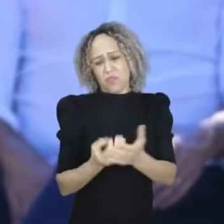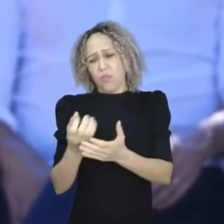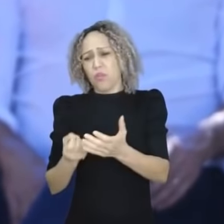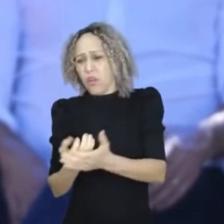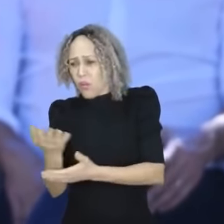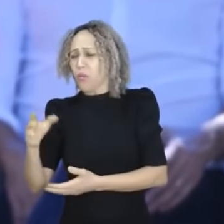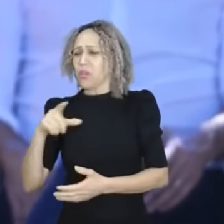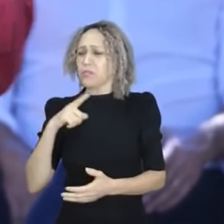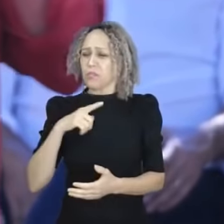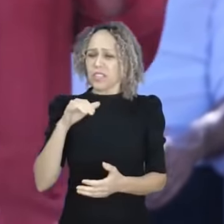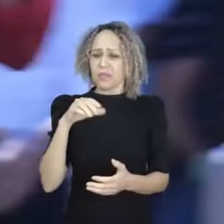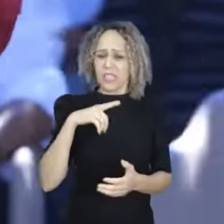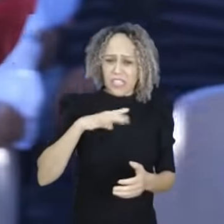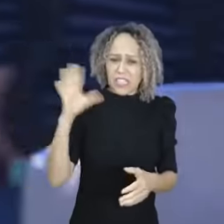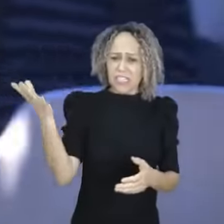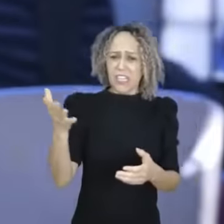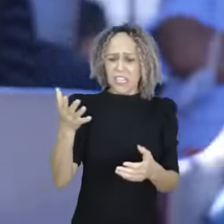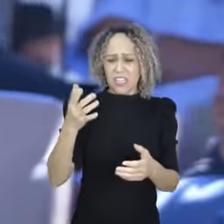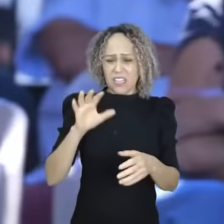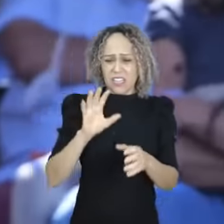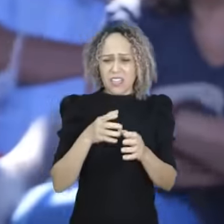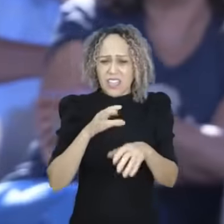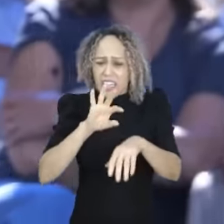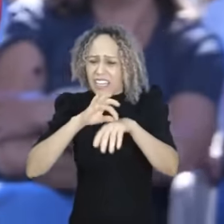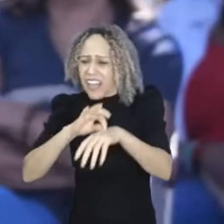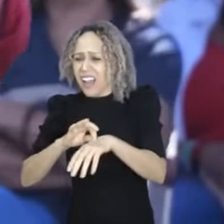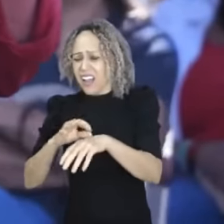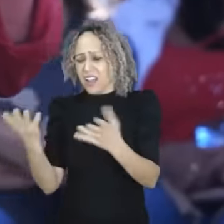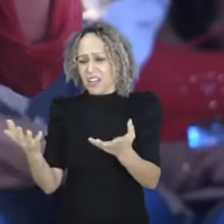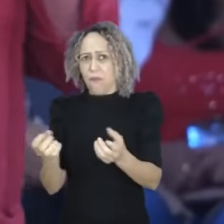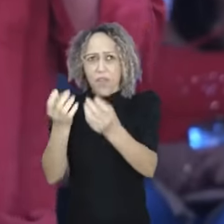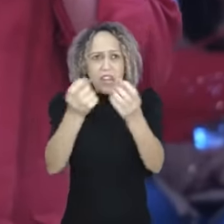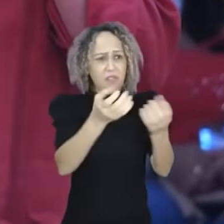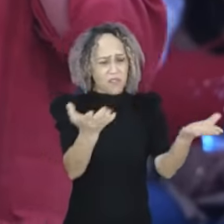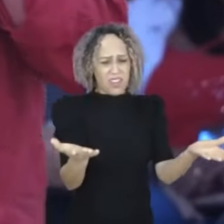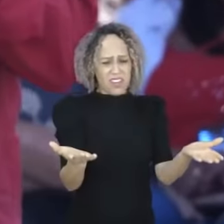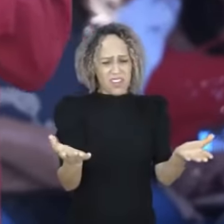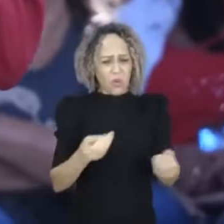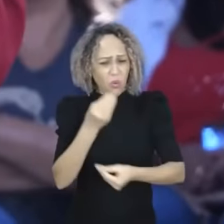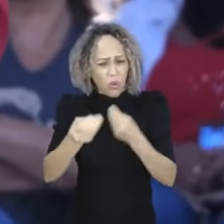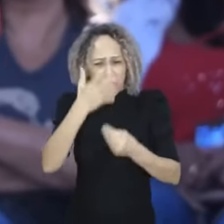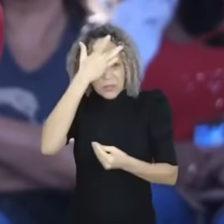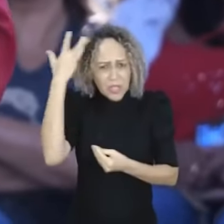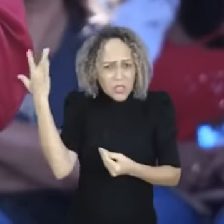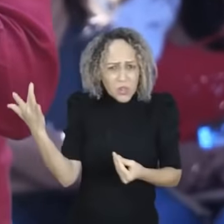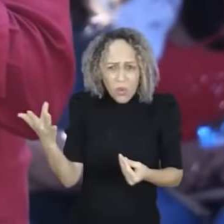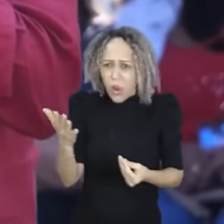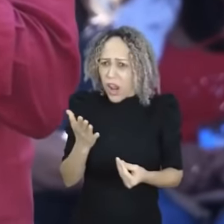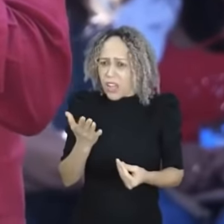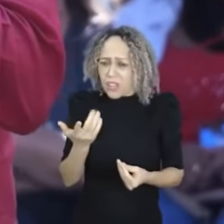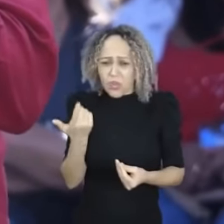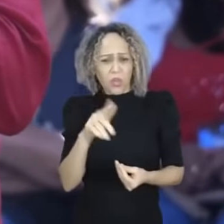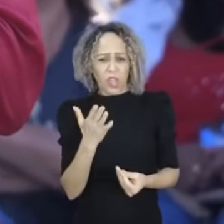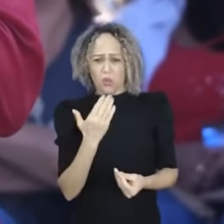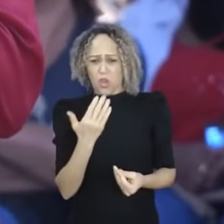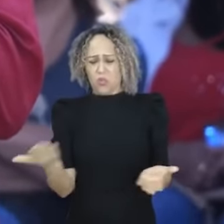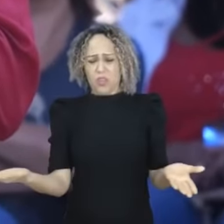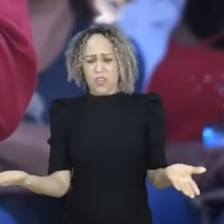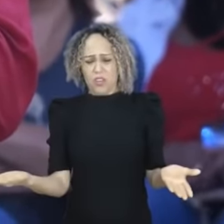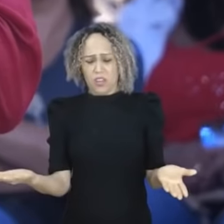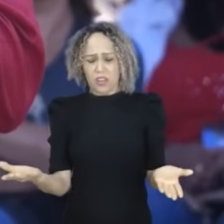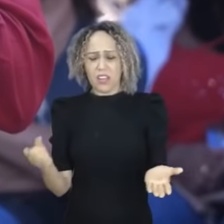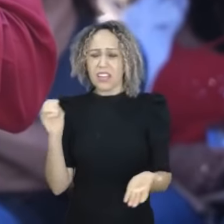produção, não é falta de conhecimento científico e tecnológico, não é falta de capacidade produtiva, é falta de